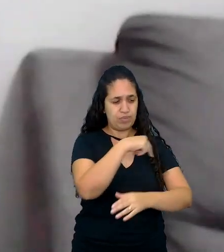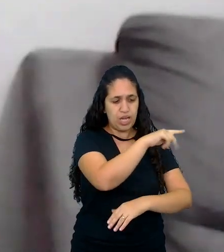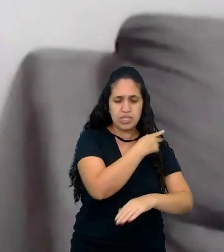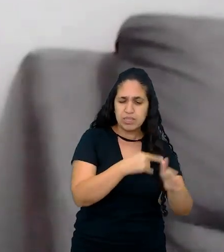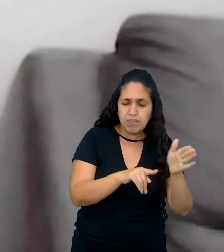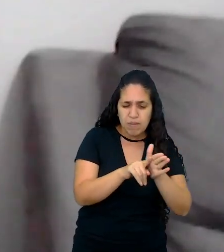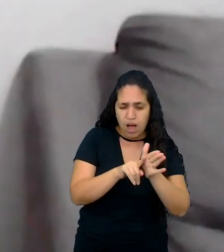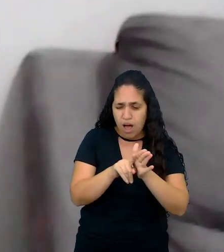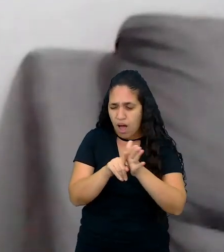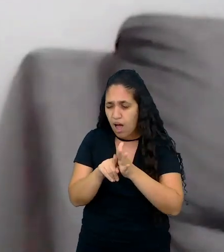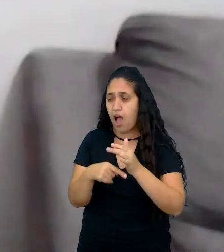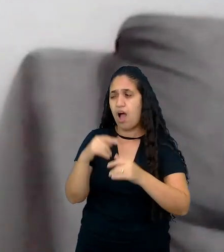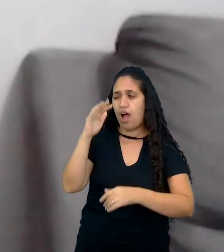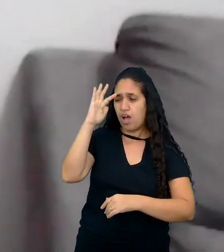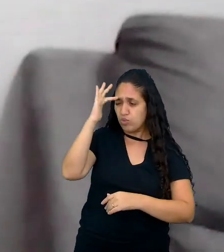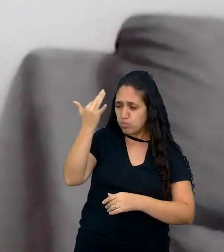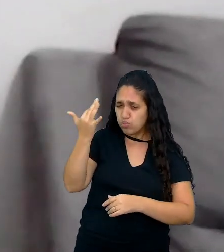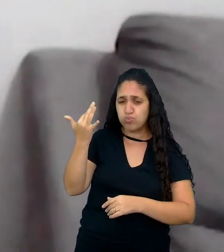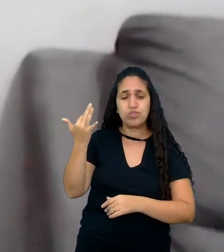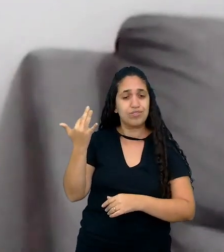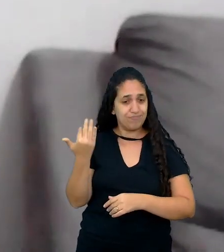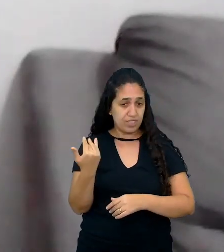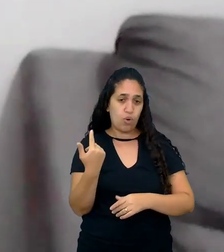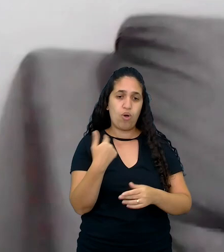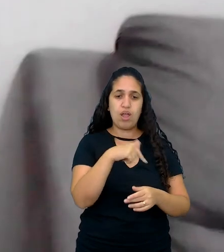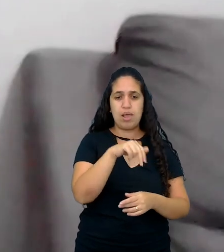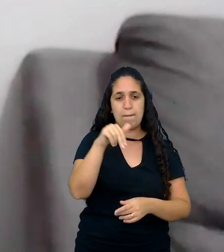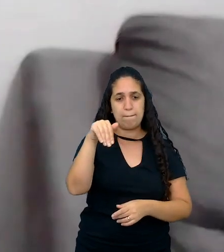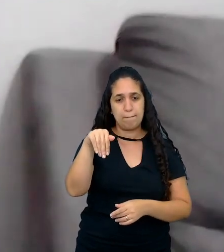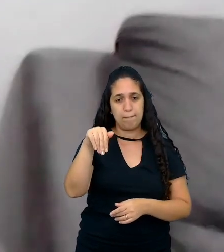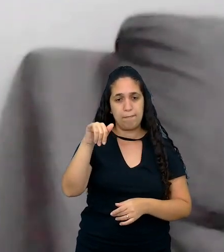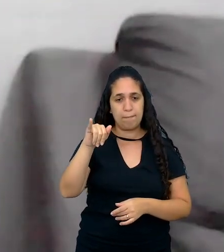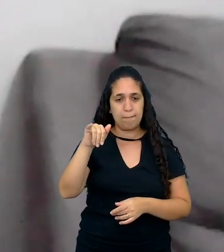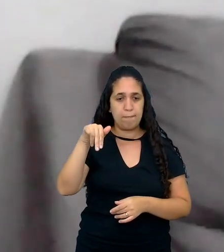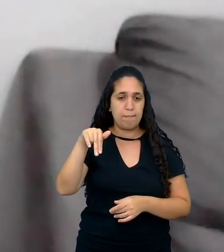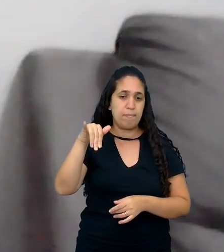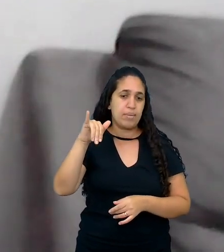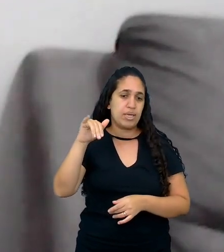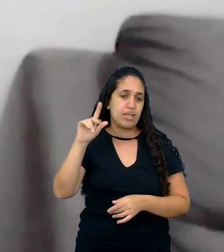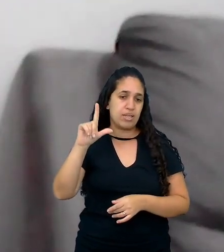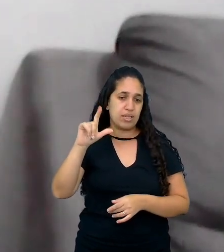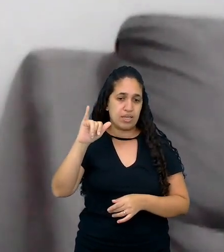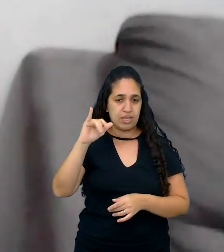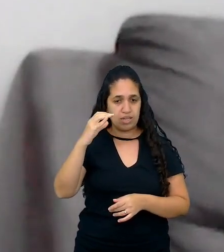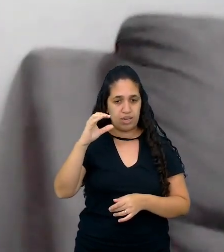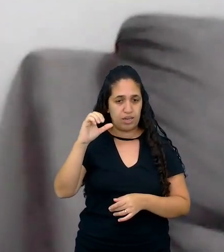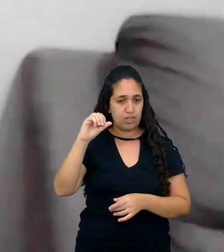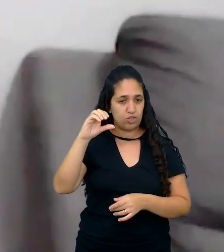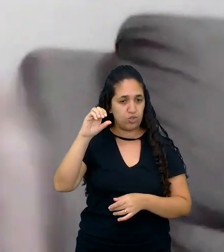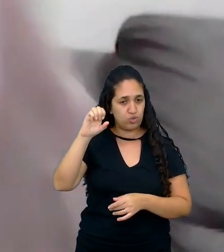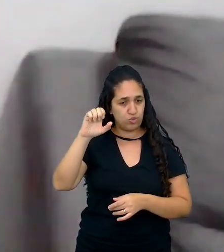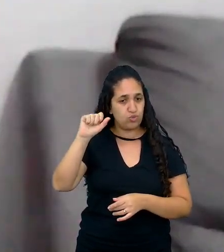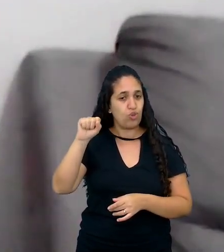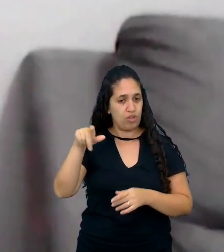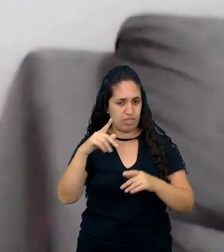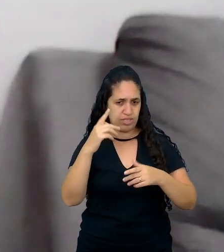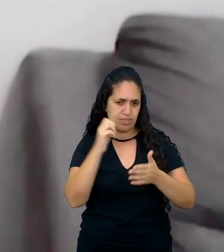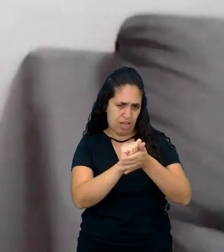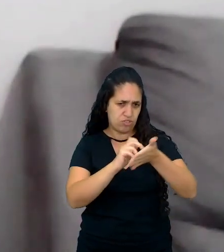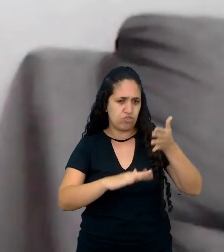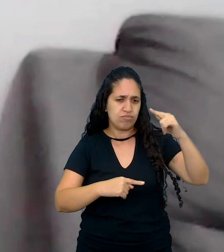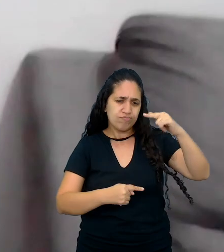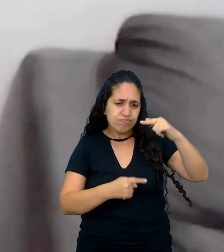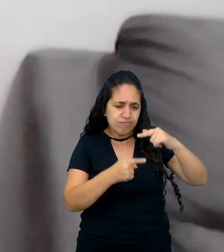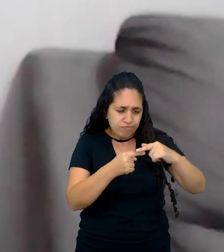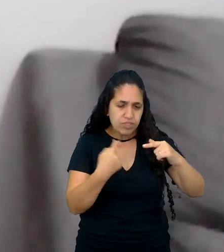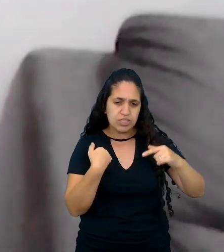pesquisem, para que eles resolvam. Então, ele chama de mini lições. Quando eu estiver desenvolvendo o projeto, eu, professor, posso usar esse